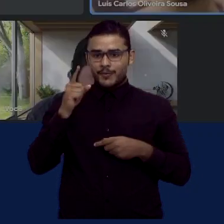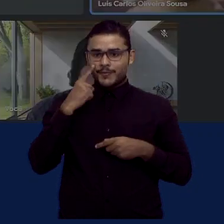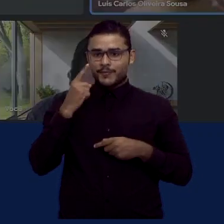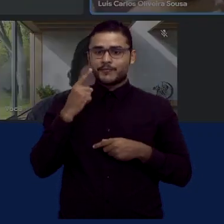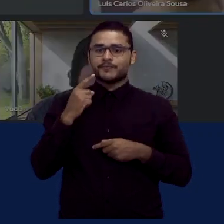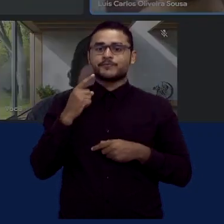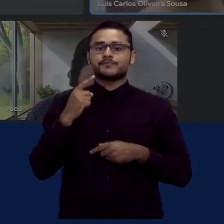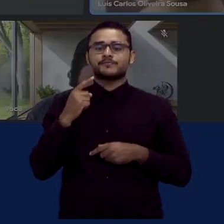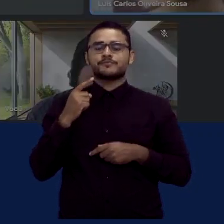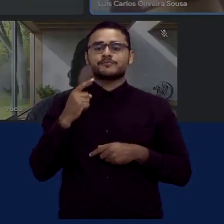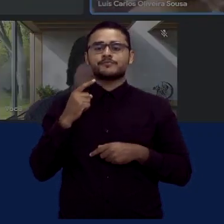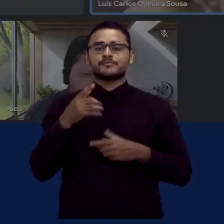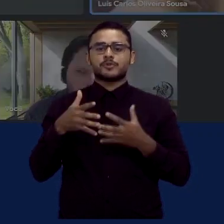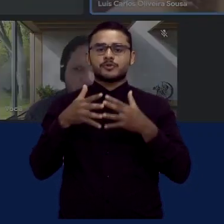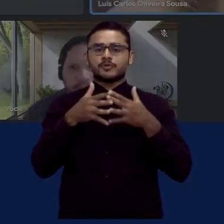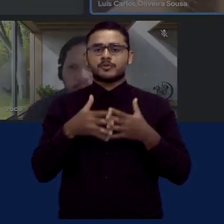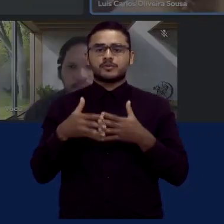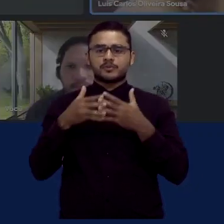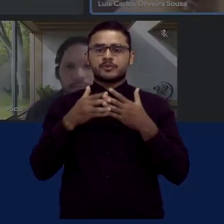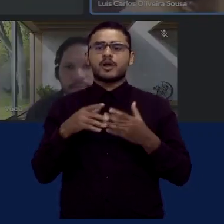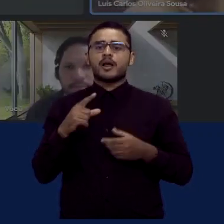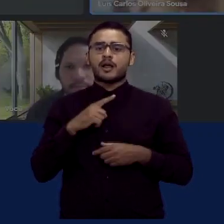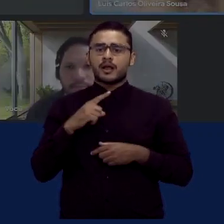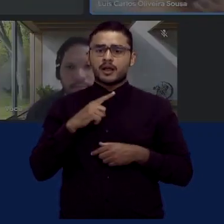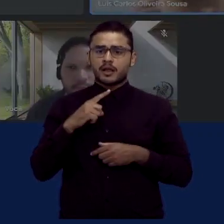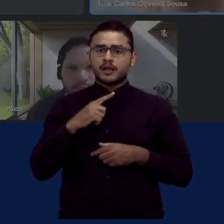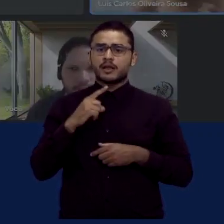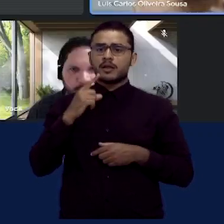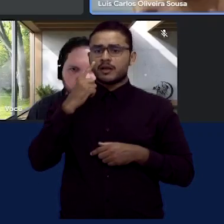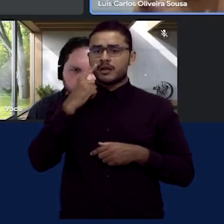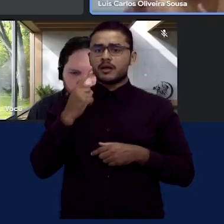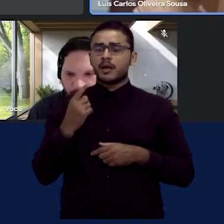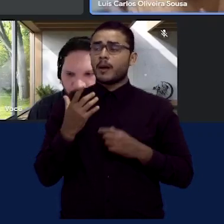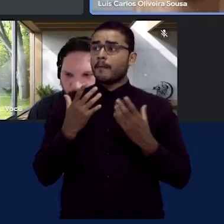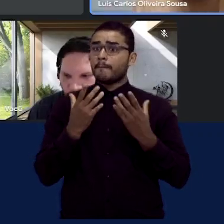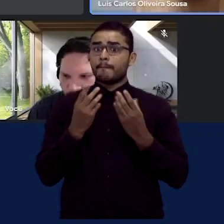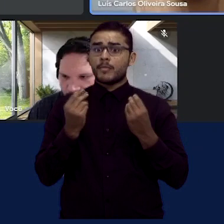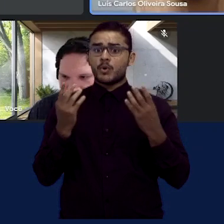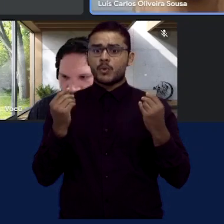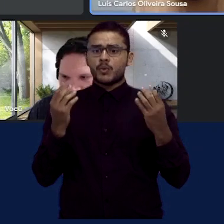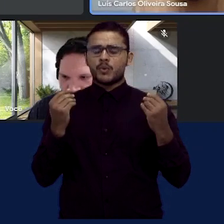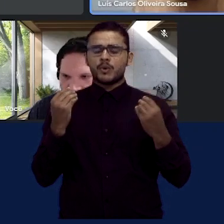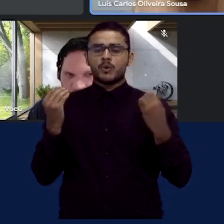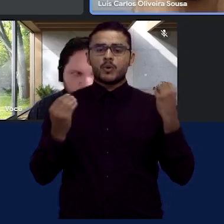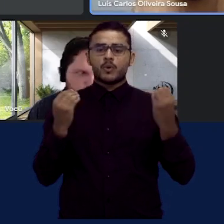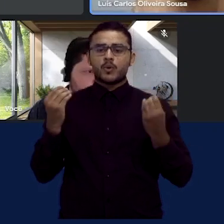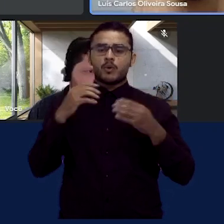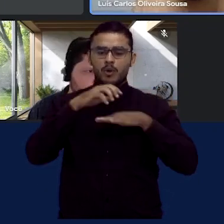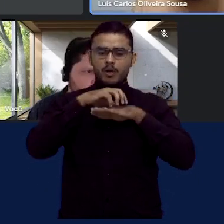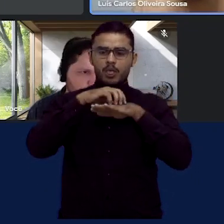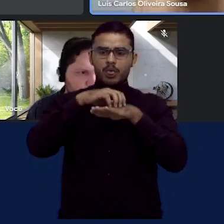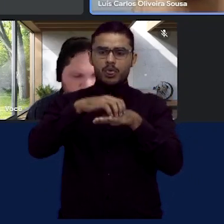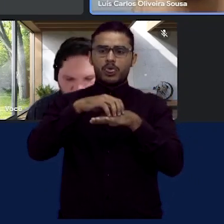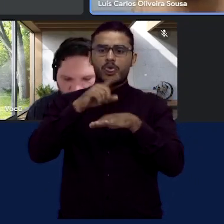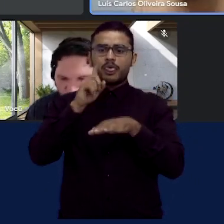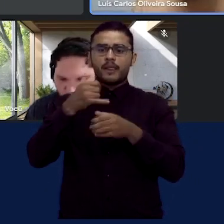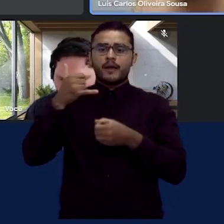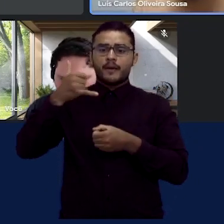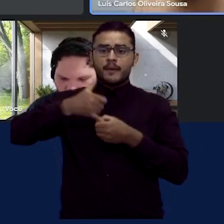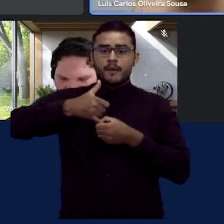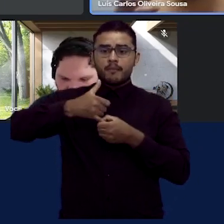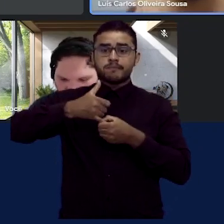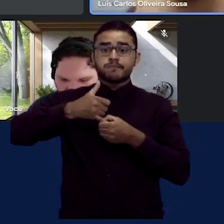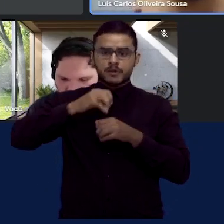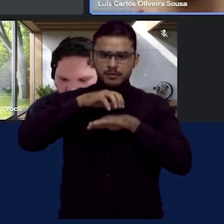passam por uma série de workshops e palestras que ensinam a eles como transportar esses materiais.